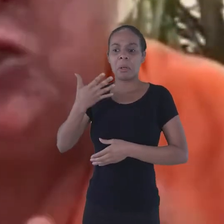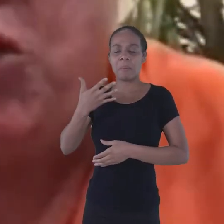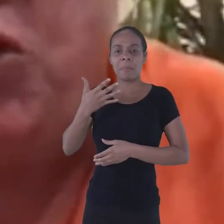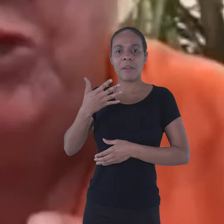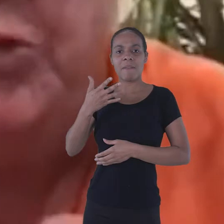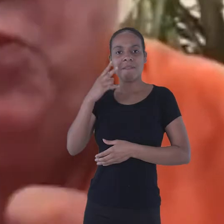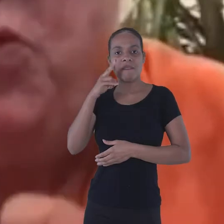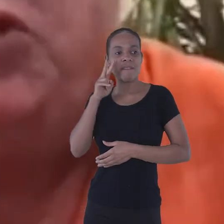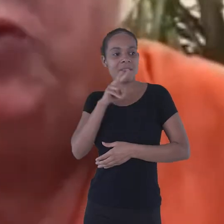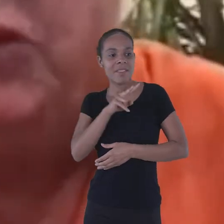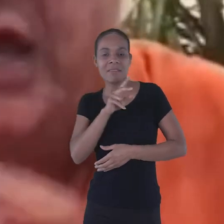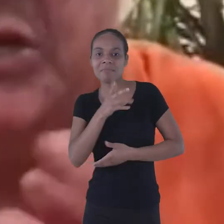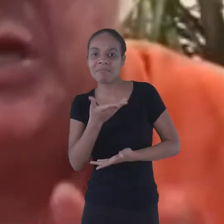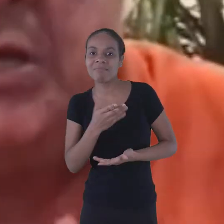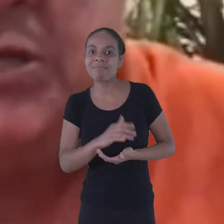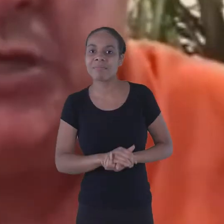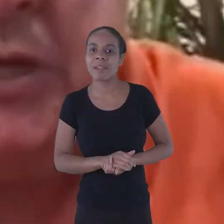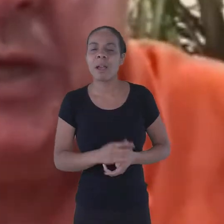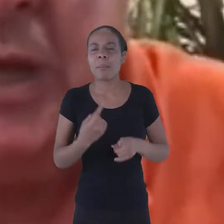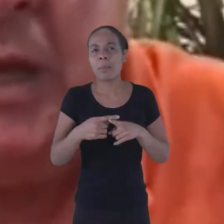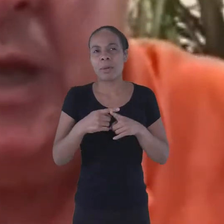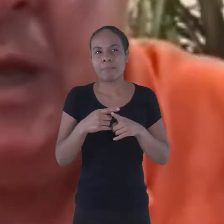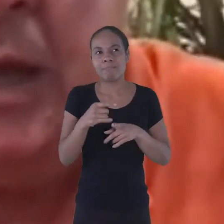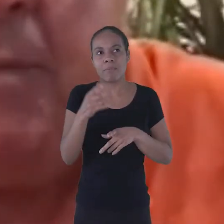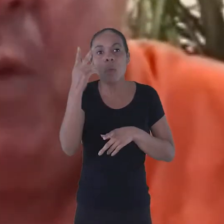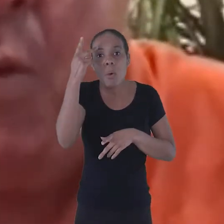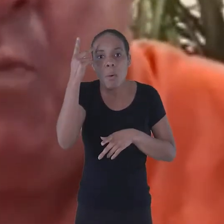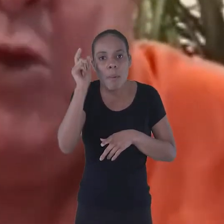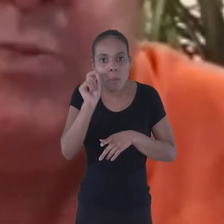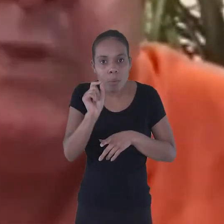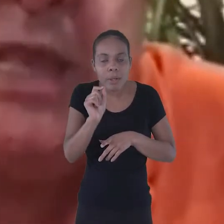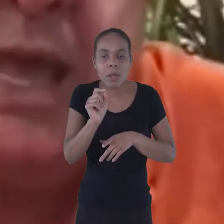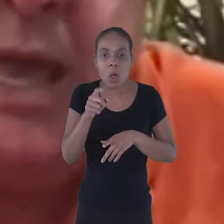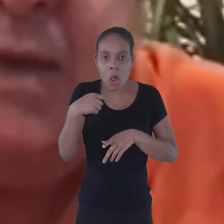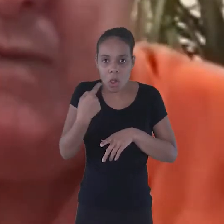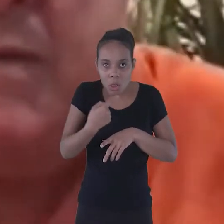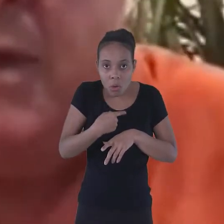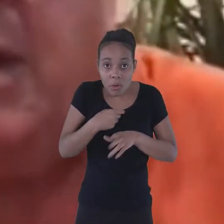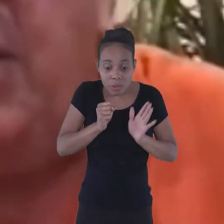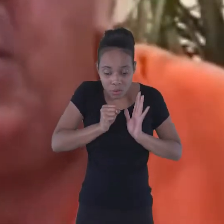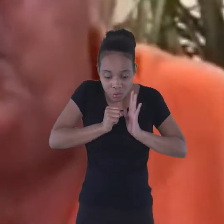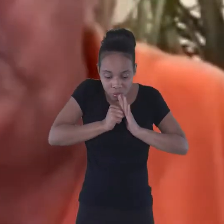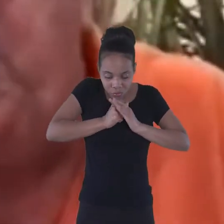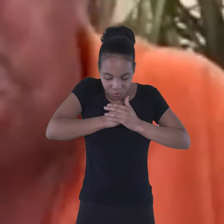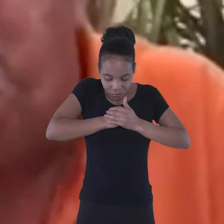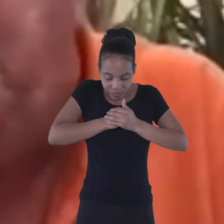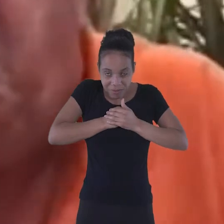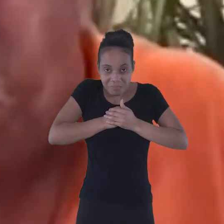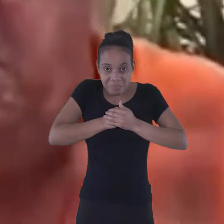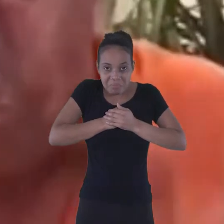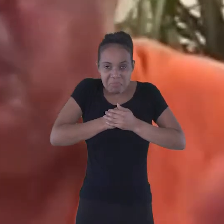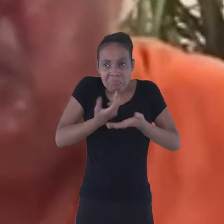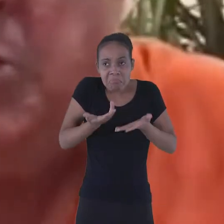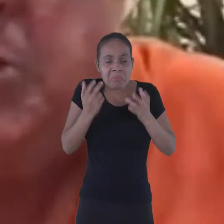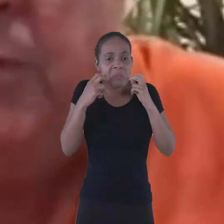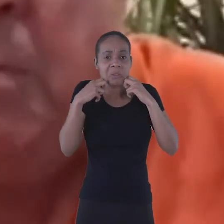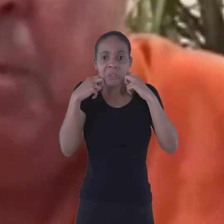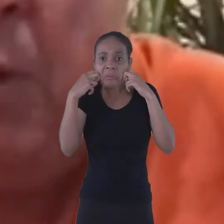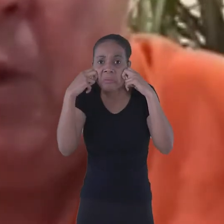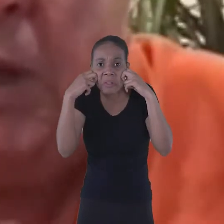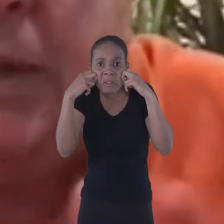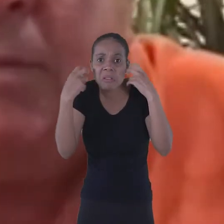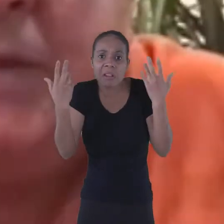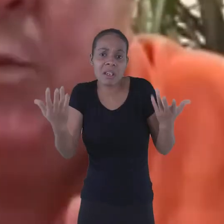gente esconde muito da gente, ou por timidez, ou por o motivo